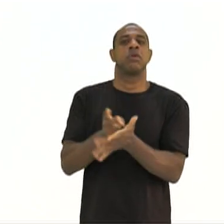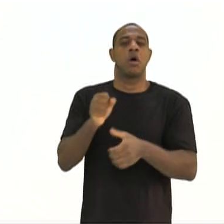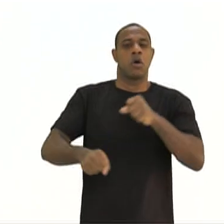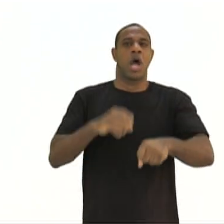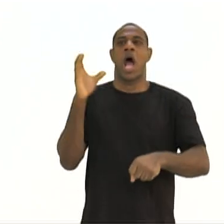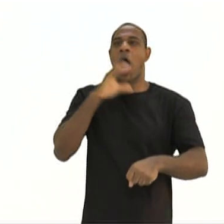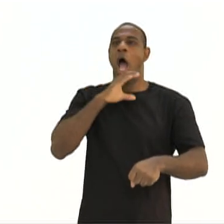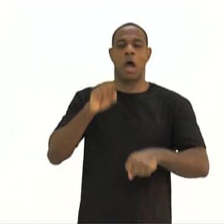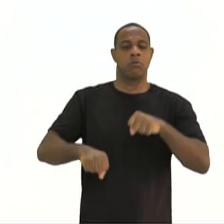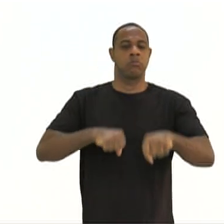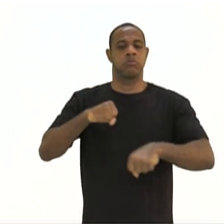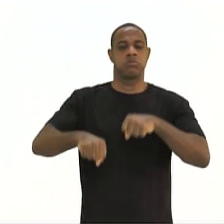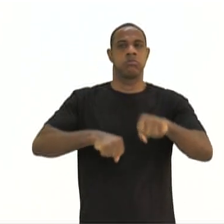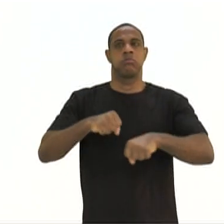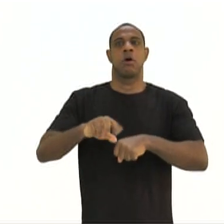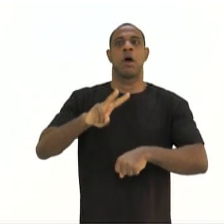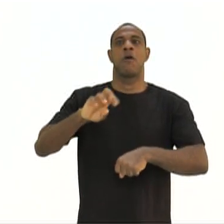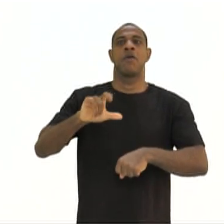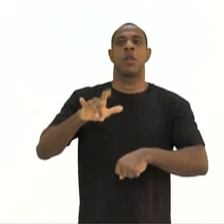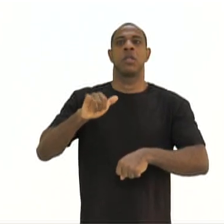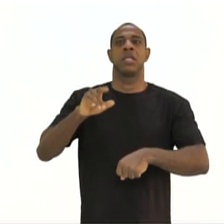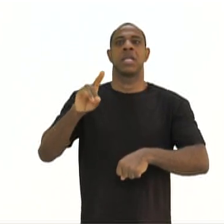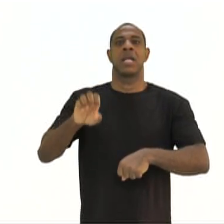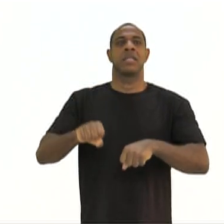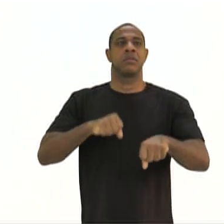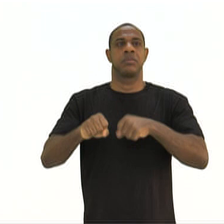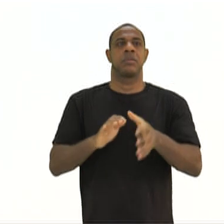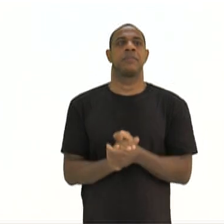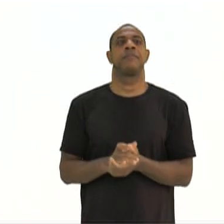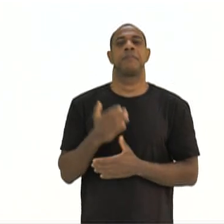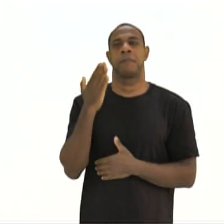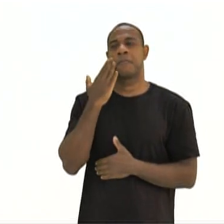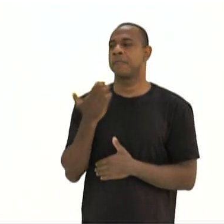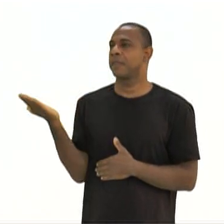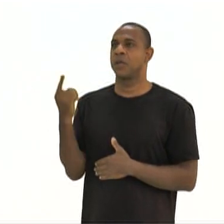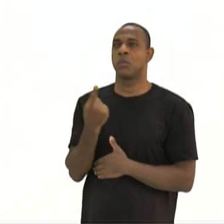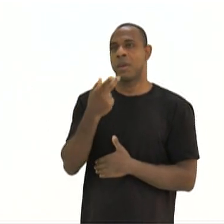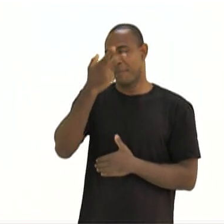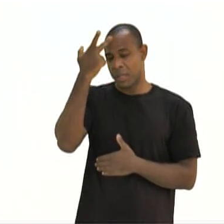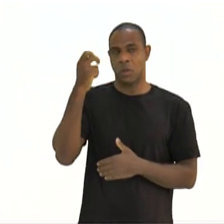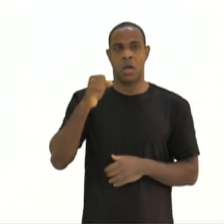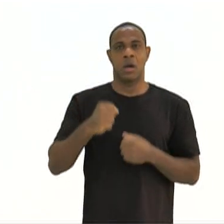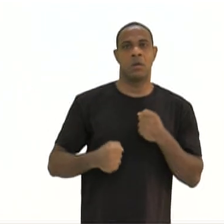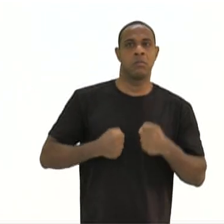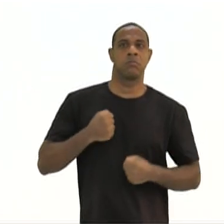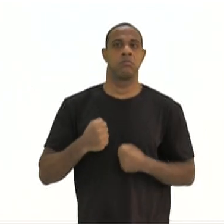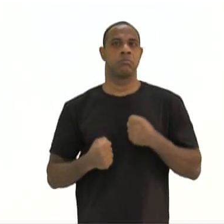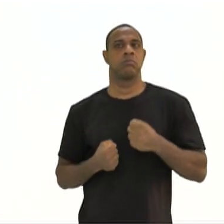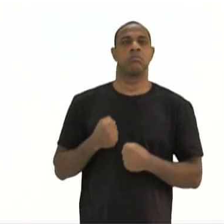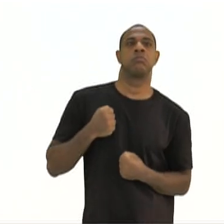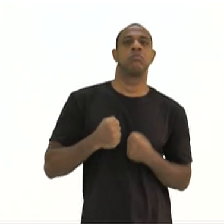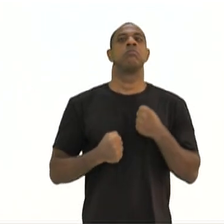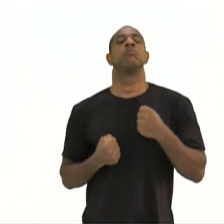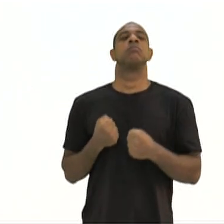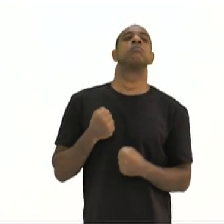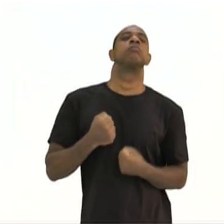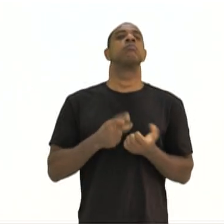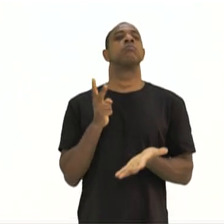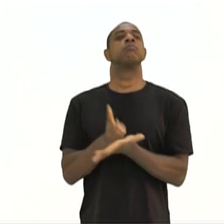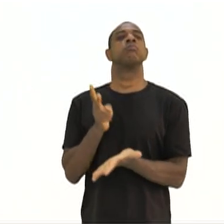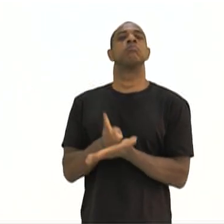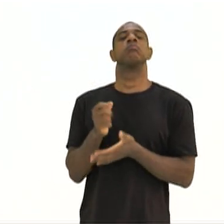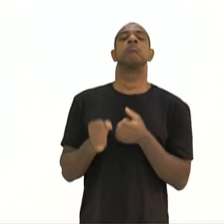constante, o que é muito difícil, né? Uma pessoa correndo, mesmo um maratonista, ele consegue manter uma